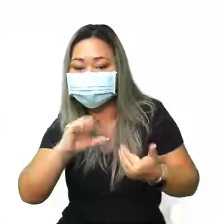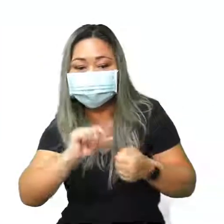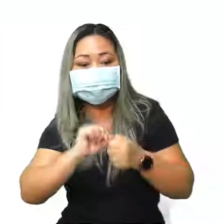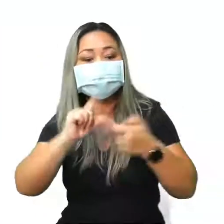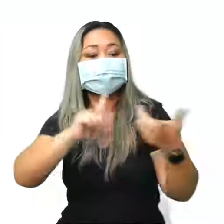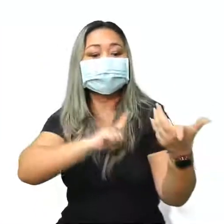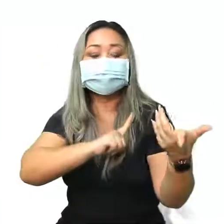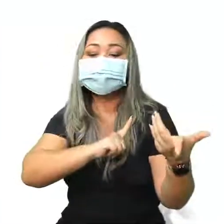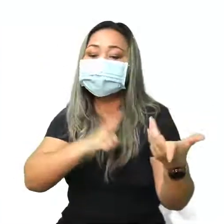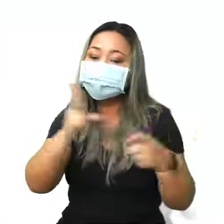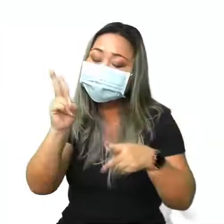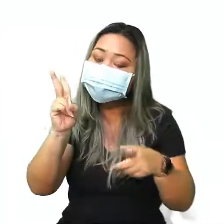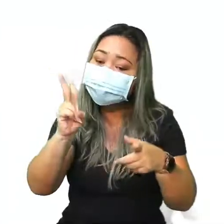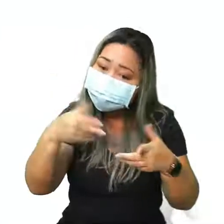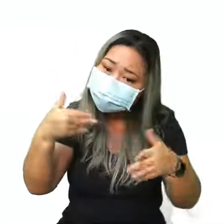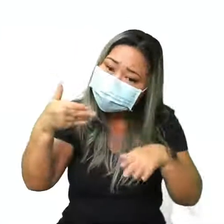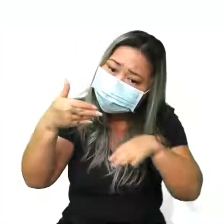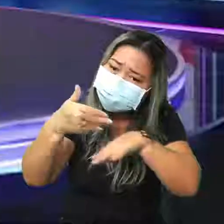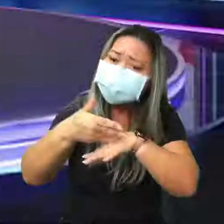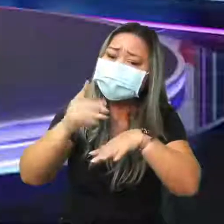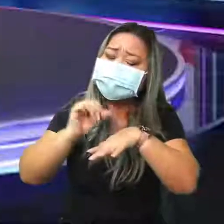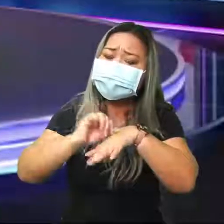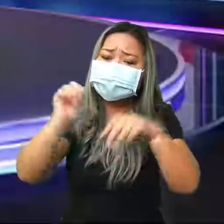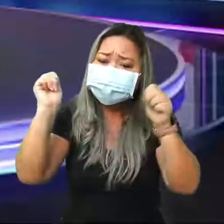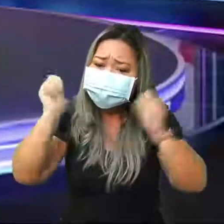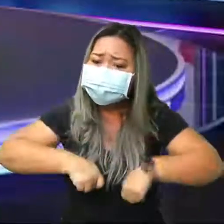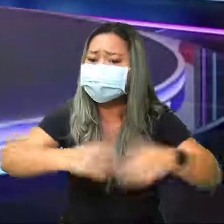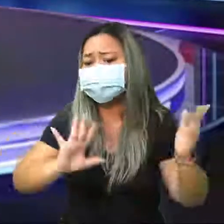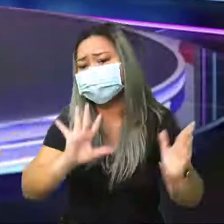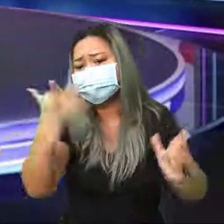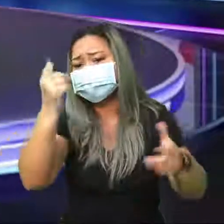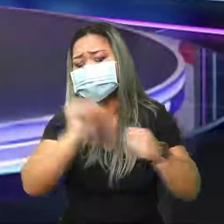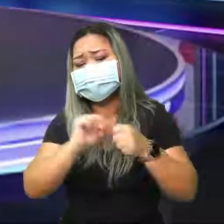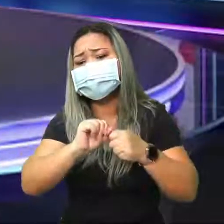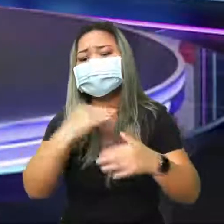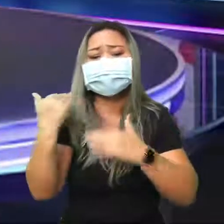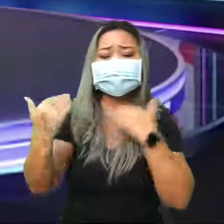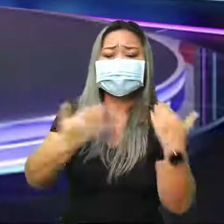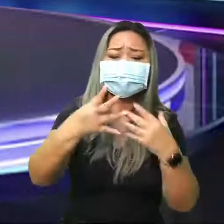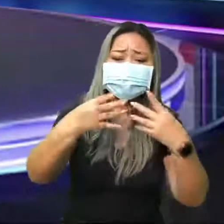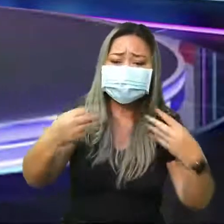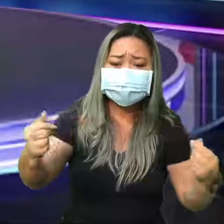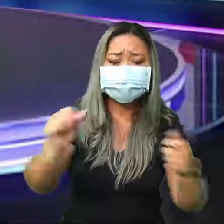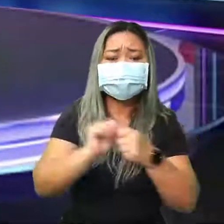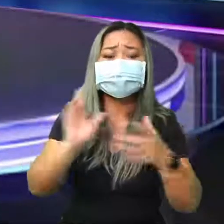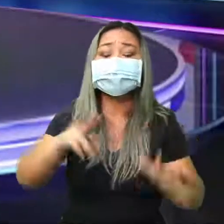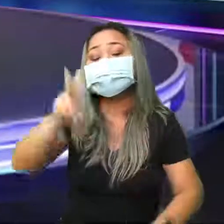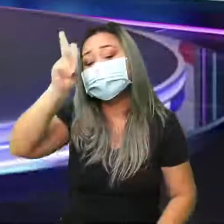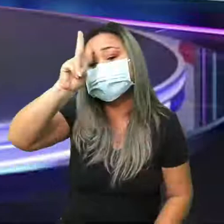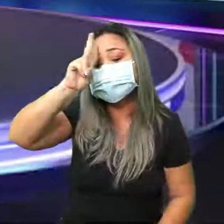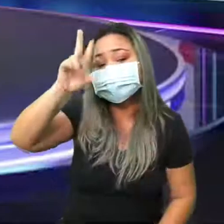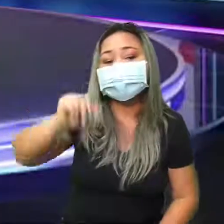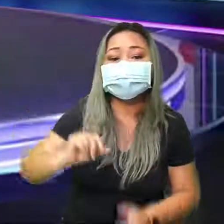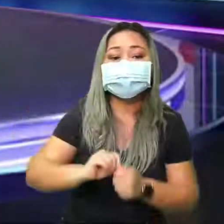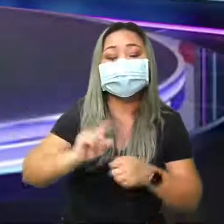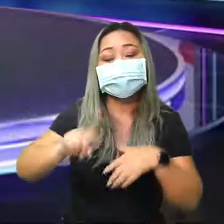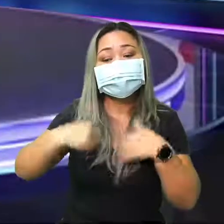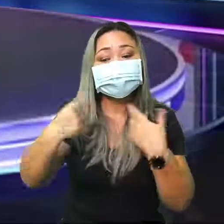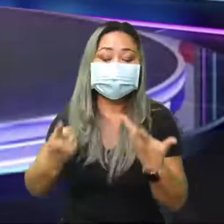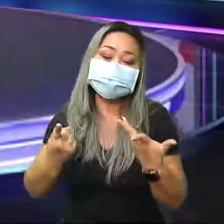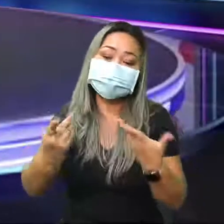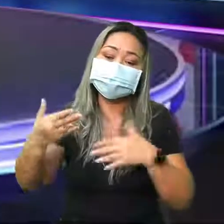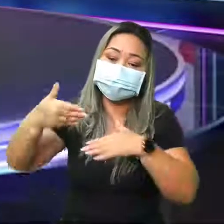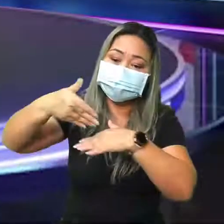que esteja ameaçada de extinção. Aí a gente contou na história, relembrou a história ali do Triquecos anguinus, que é